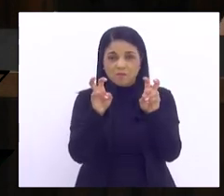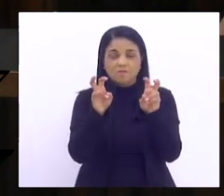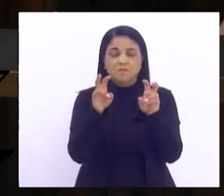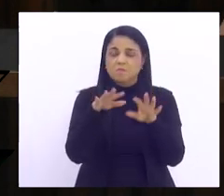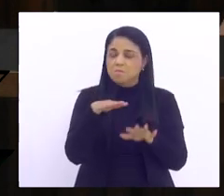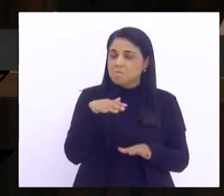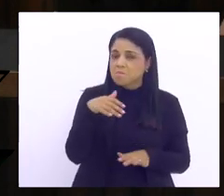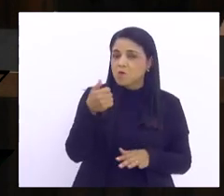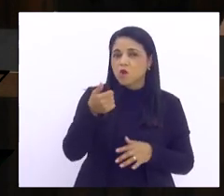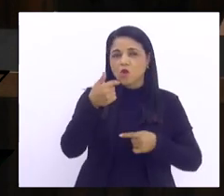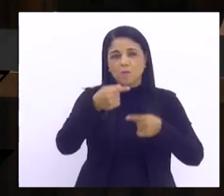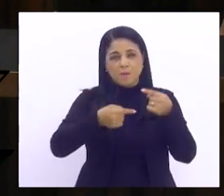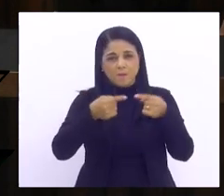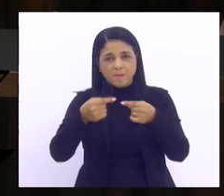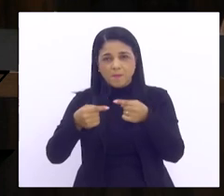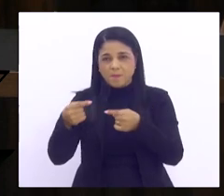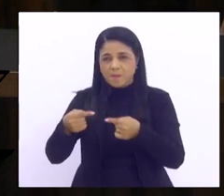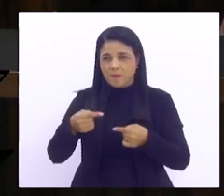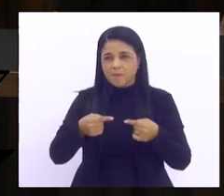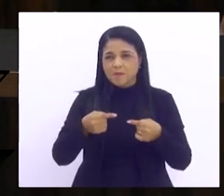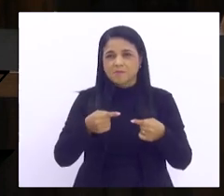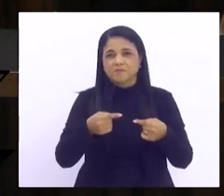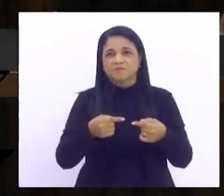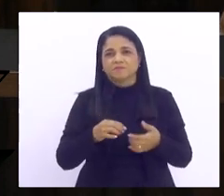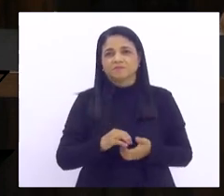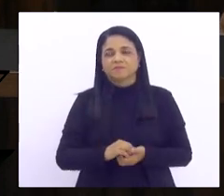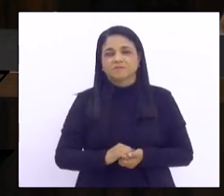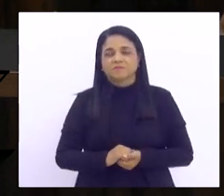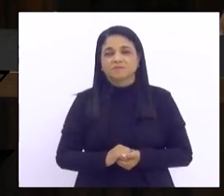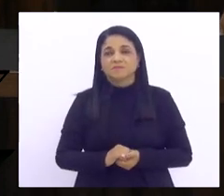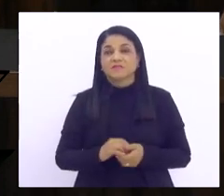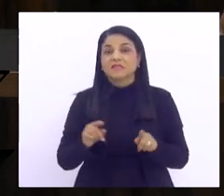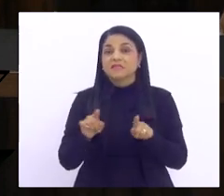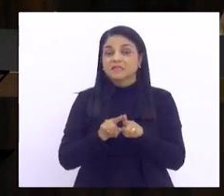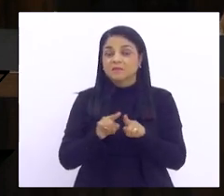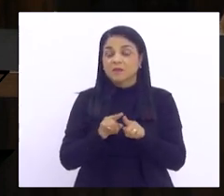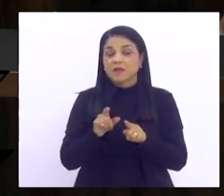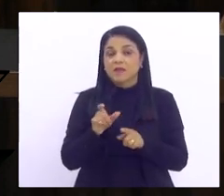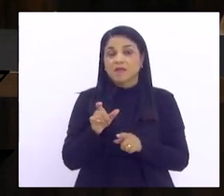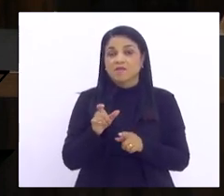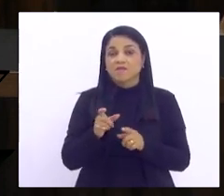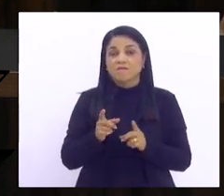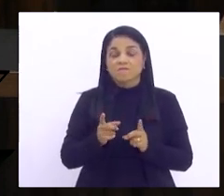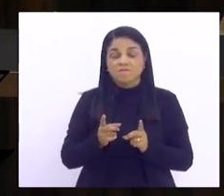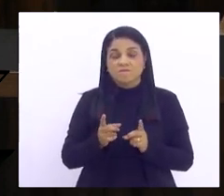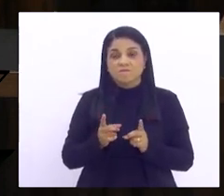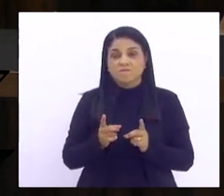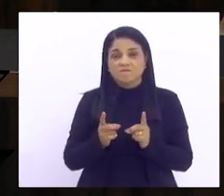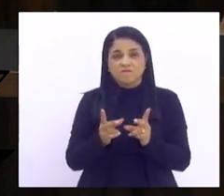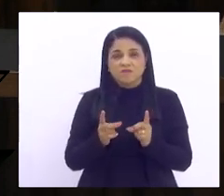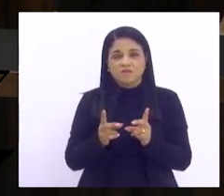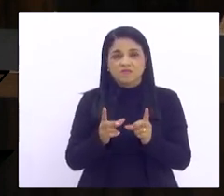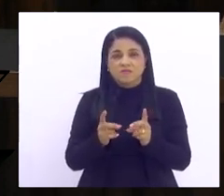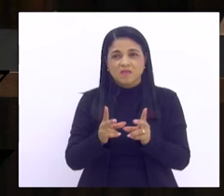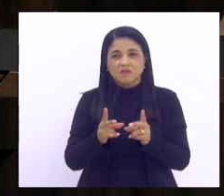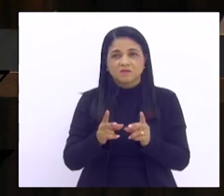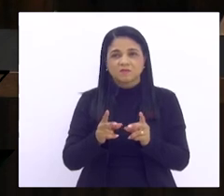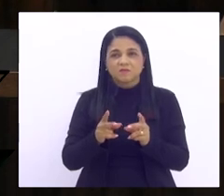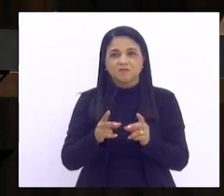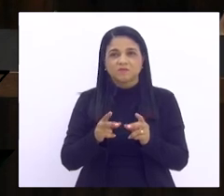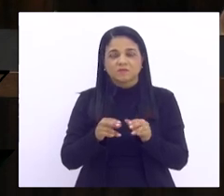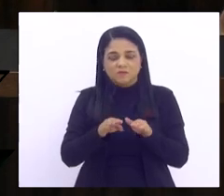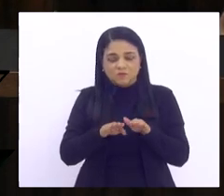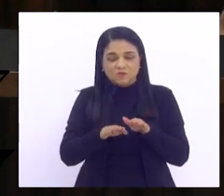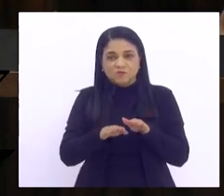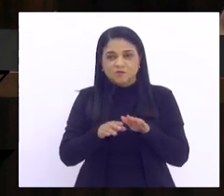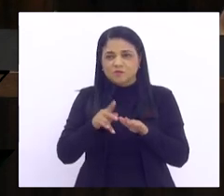melhor debatamos, tá bom? Ah, e também nós estamos vendendo os pés preciosos,